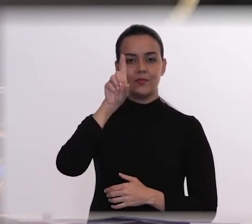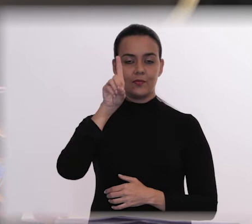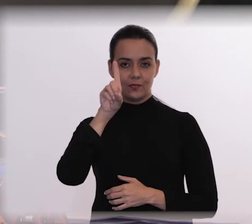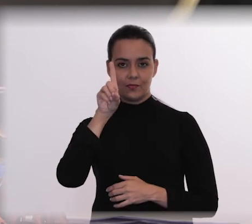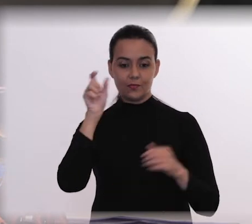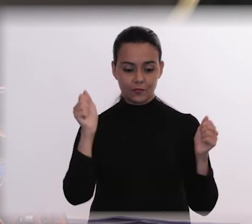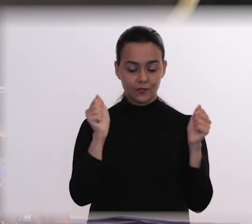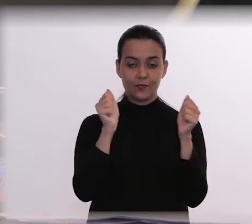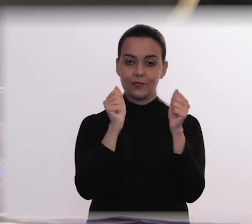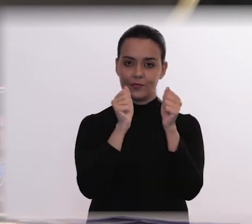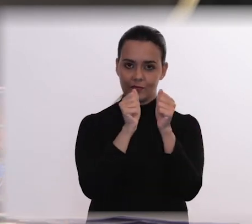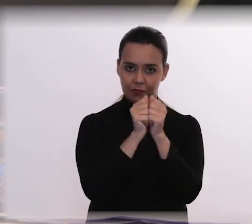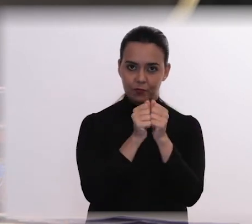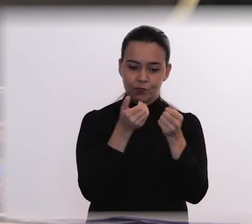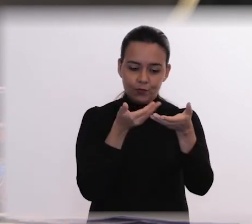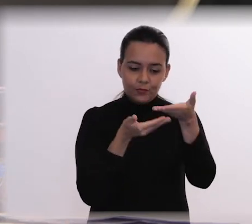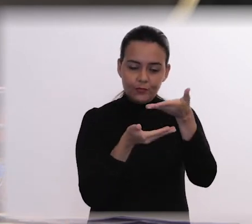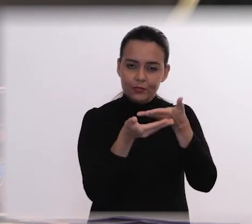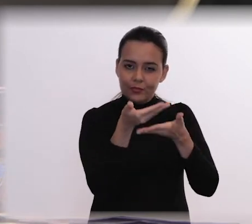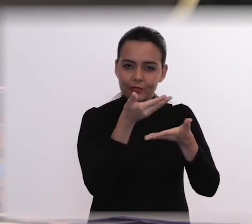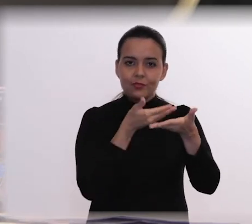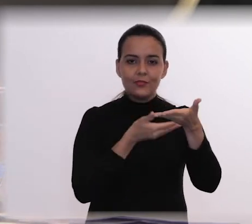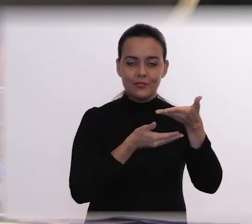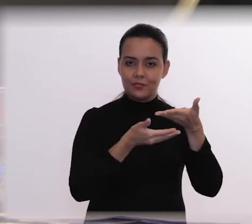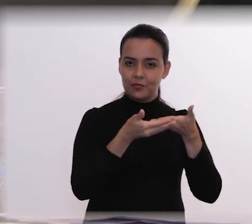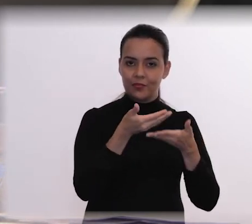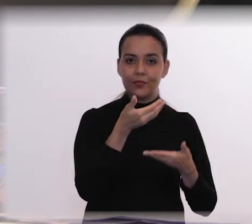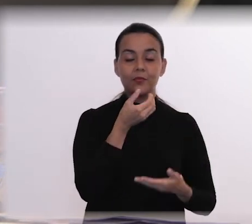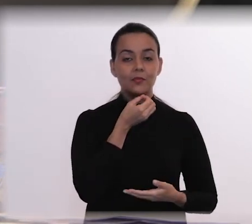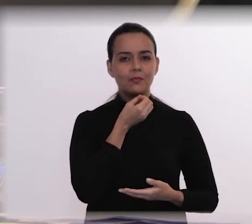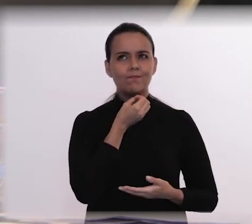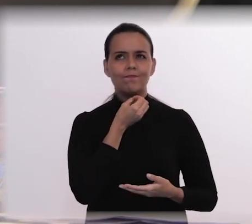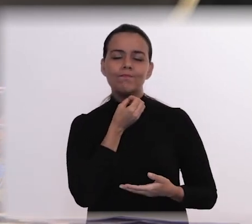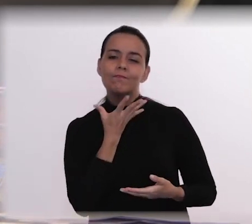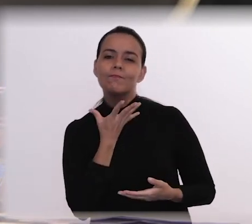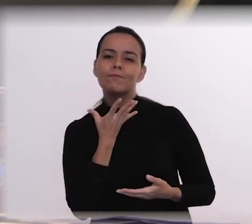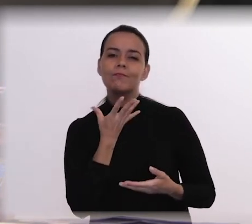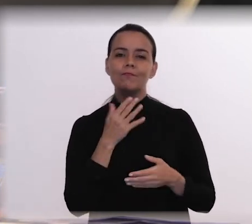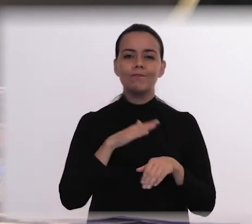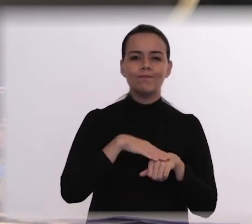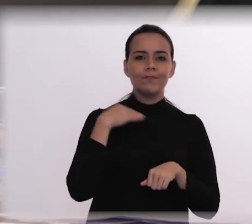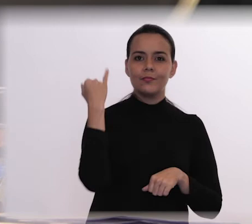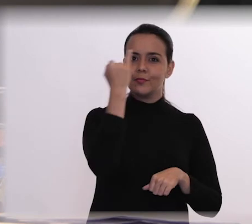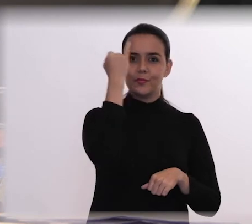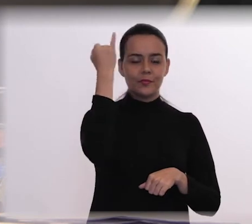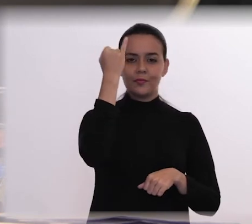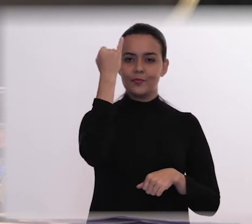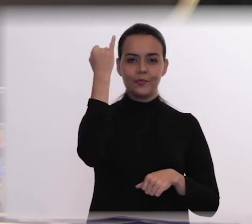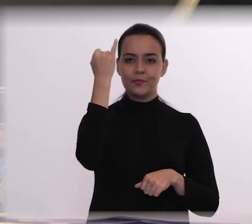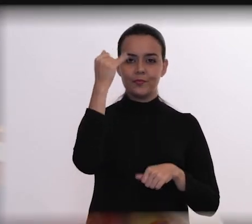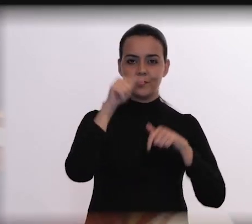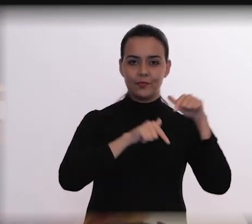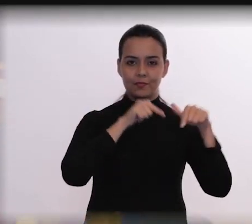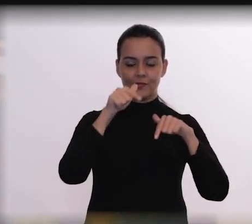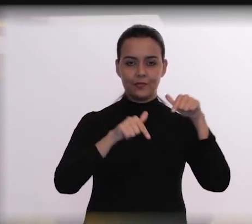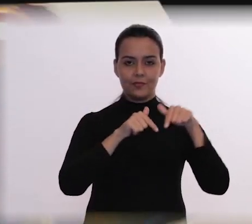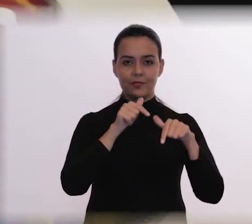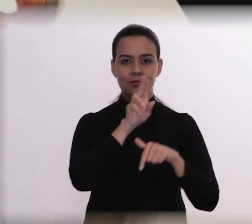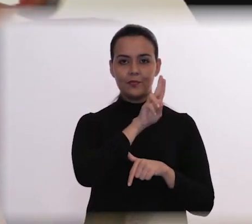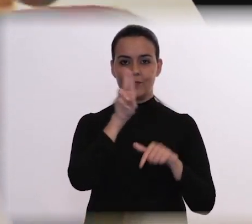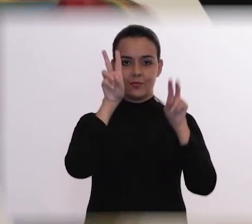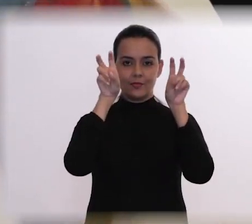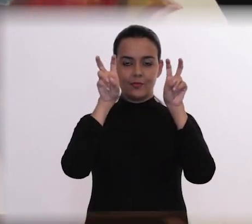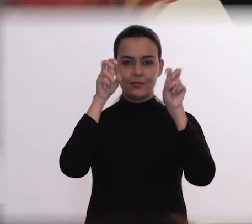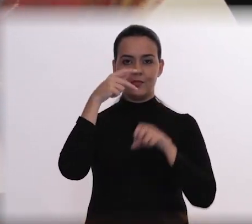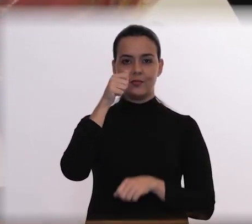com o que se fazia fora do Brasil. Ela fez a fase mais importante da sua produção, que é a fase pau-brasil.